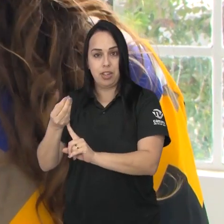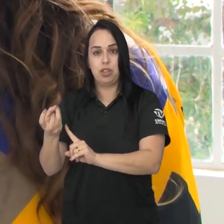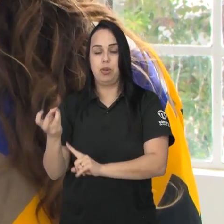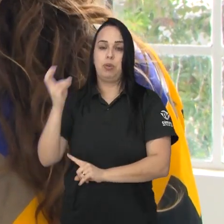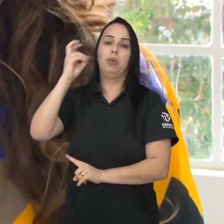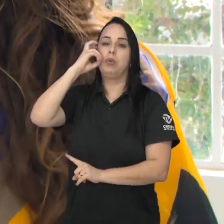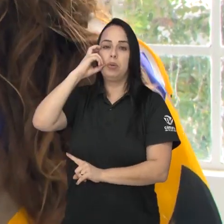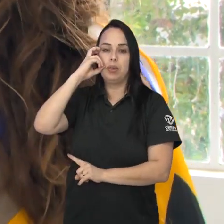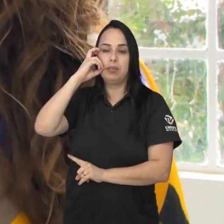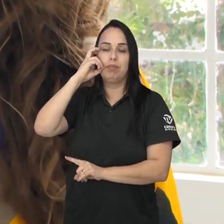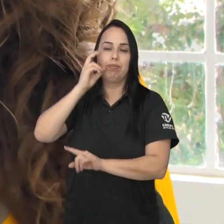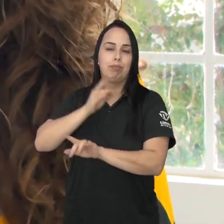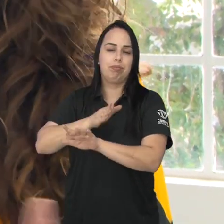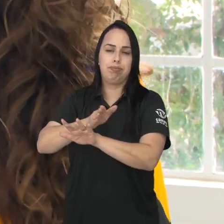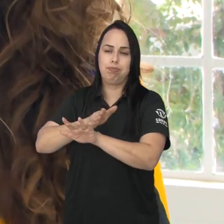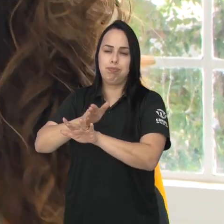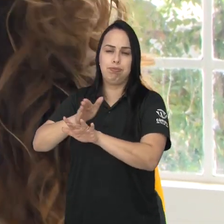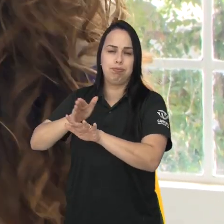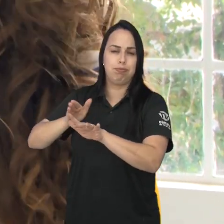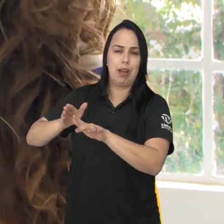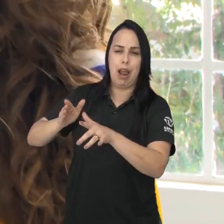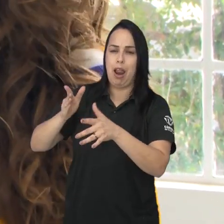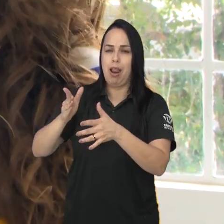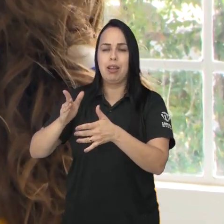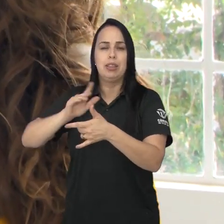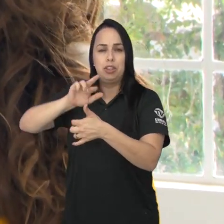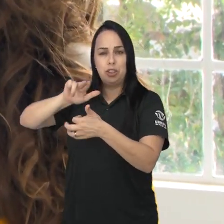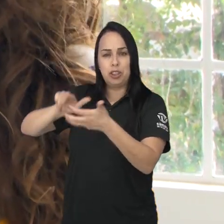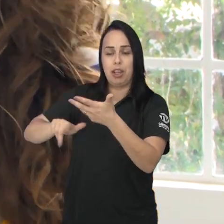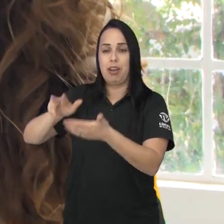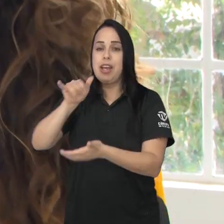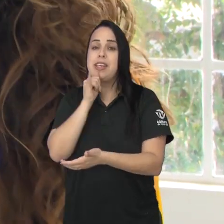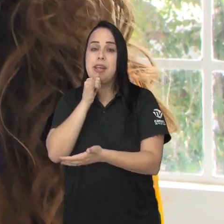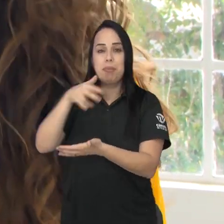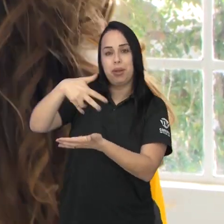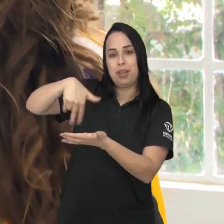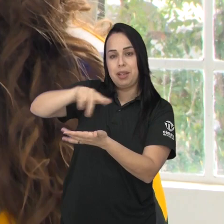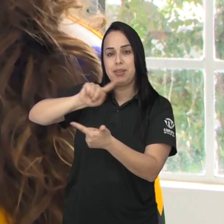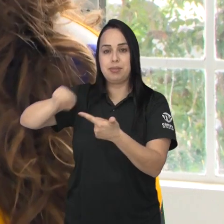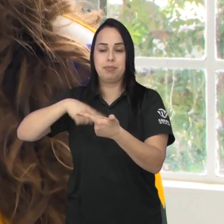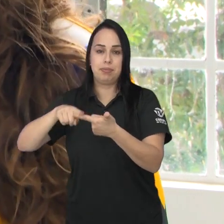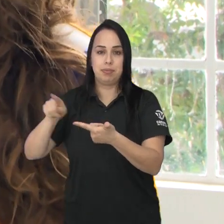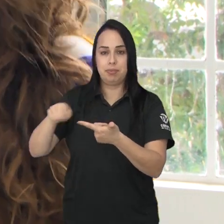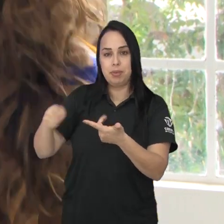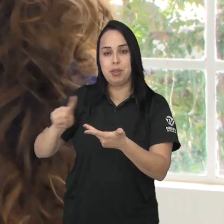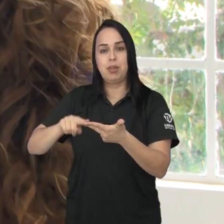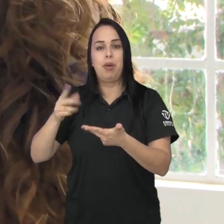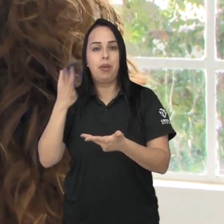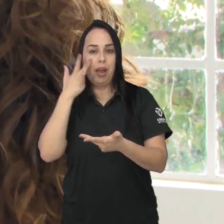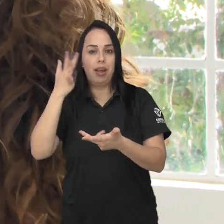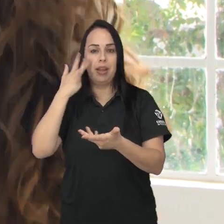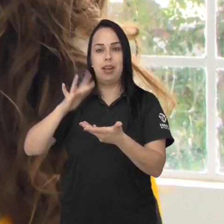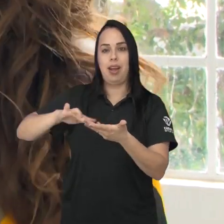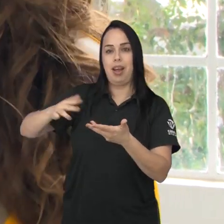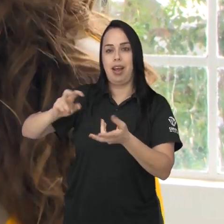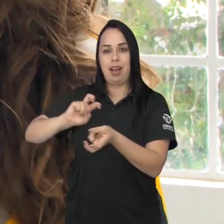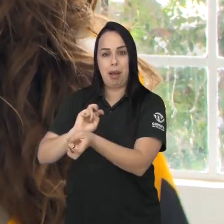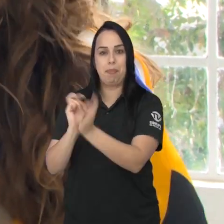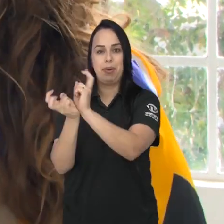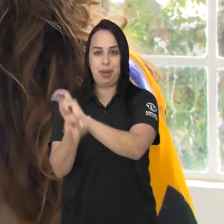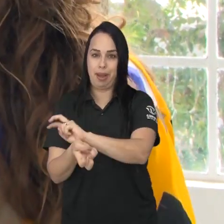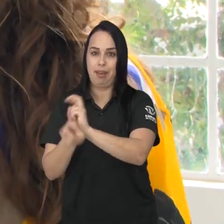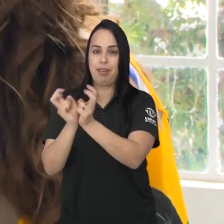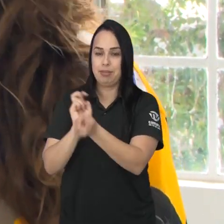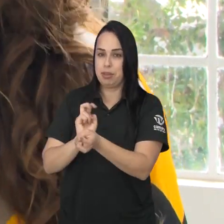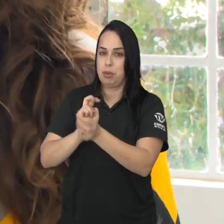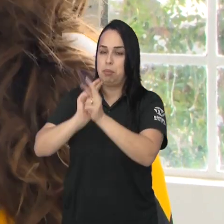arte e cultura, nós temos aí as mais diversas linguagens, né? A dança, a música, o teatro, a